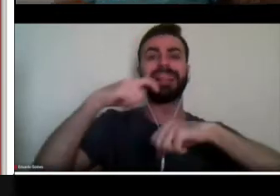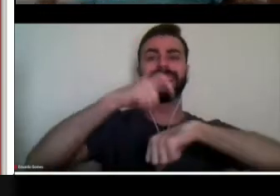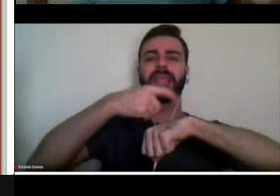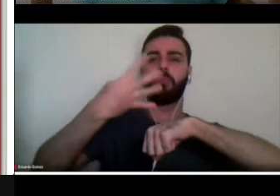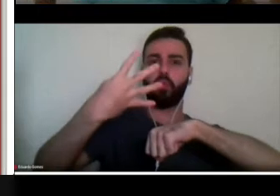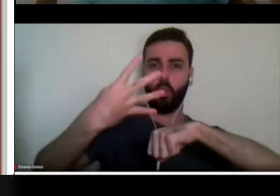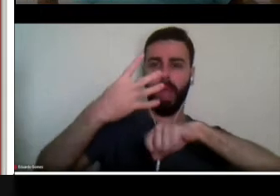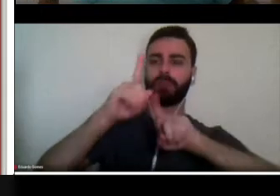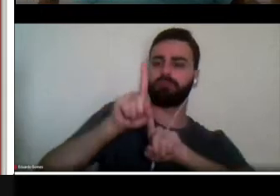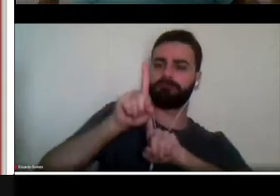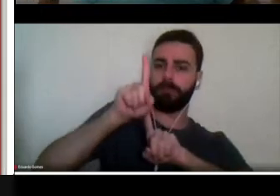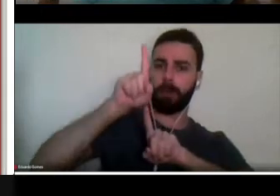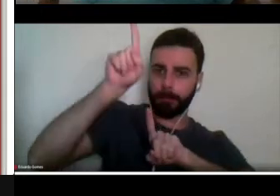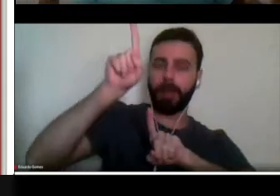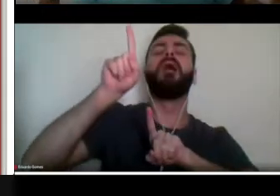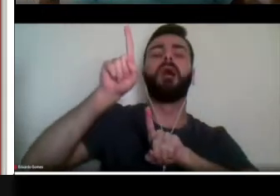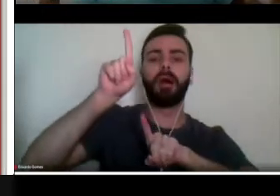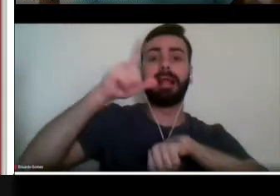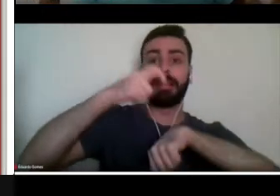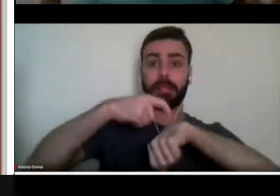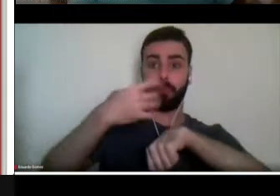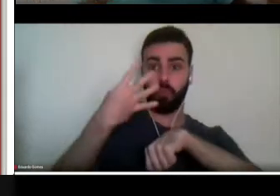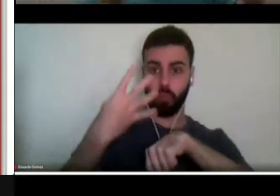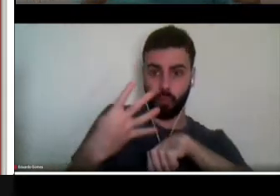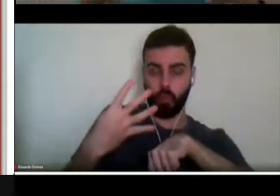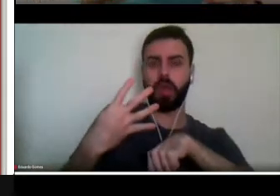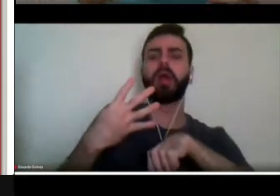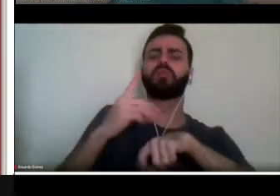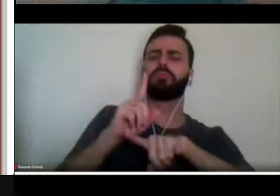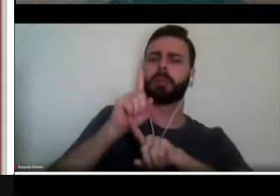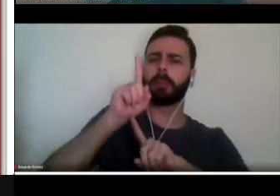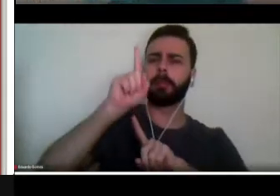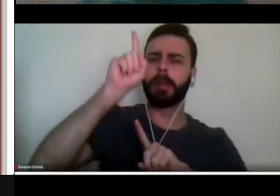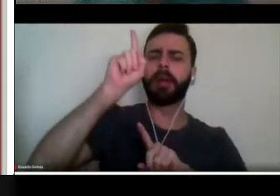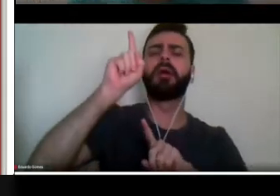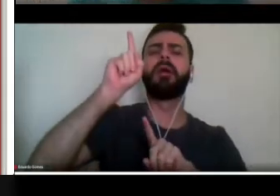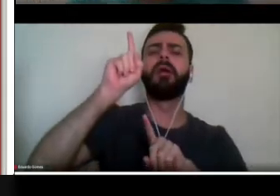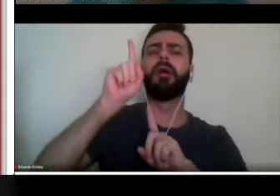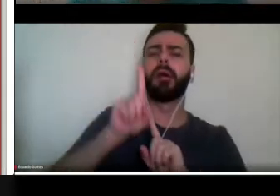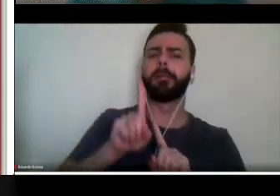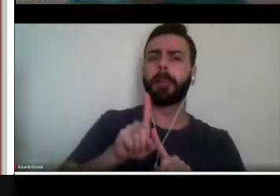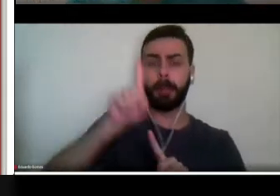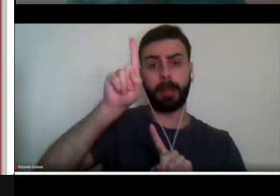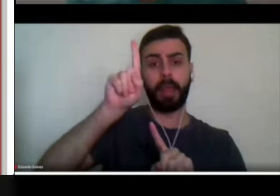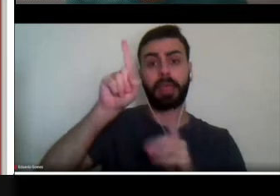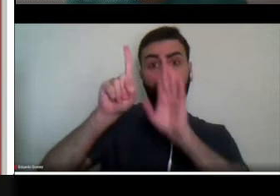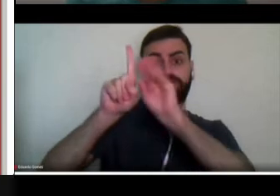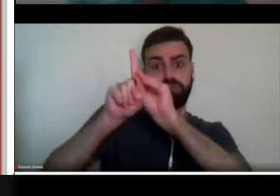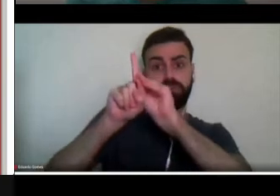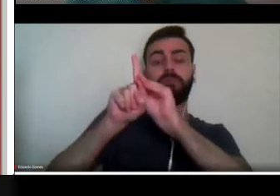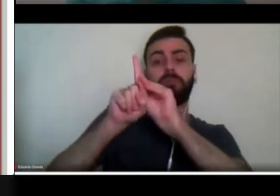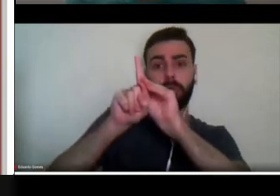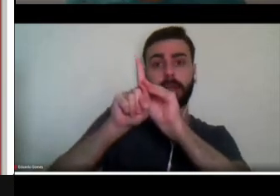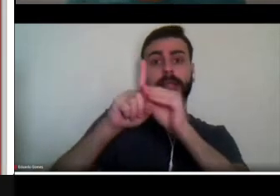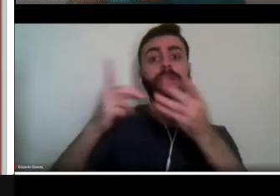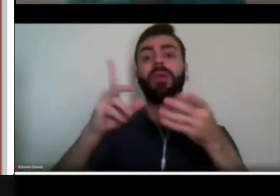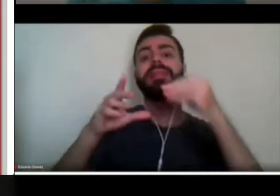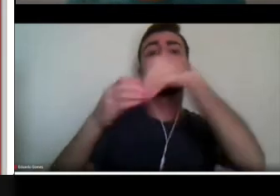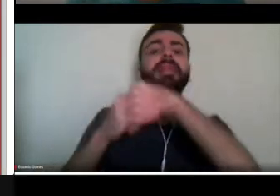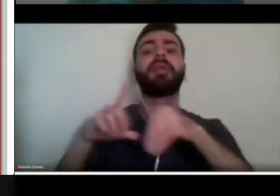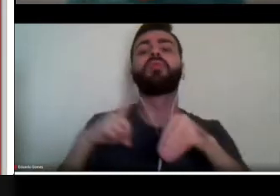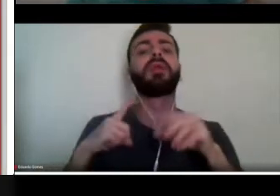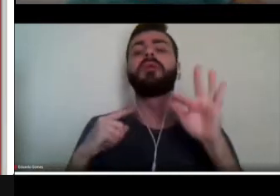segundos, o foguete está desligado, então a única força que atua no foguete é a